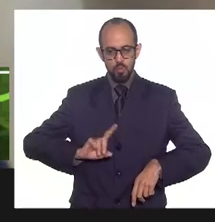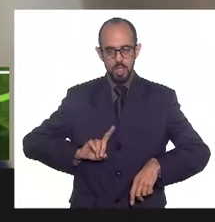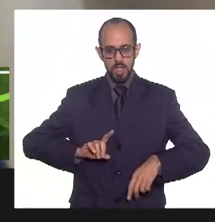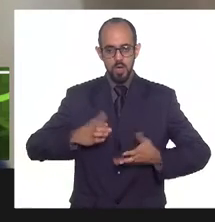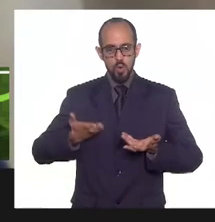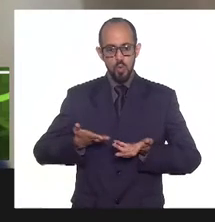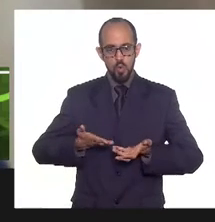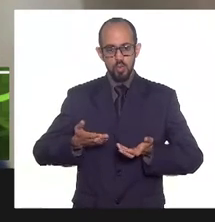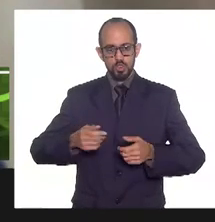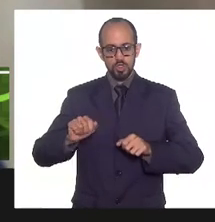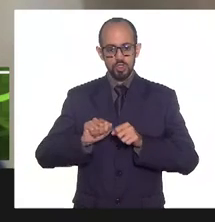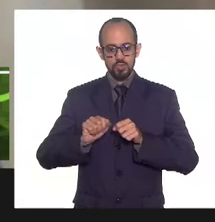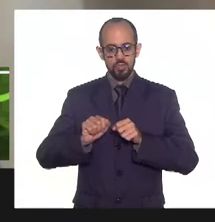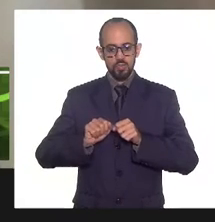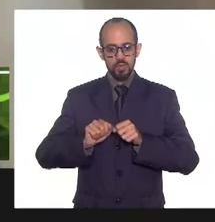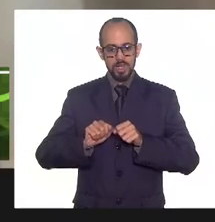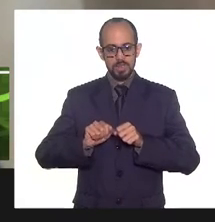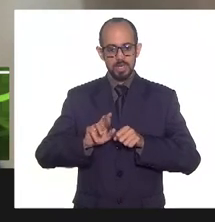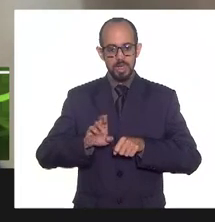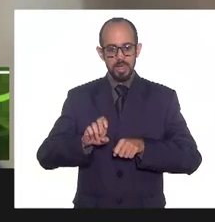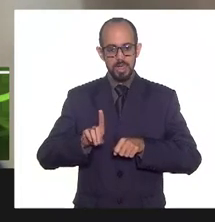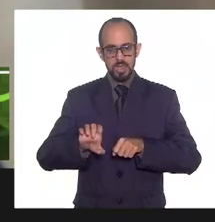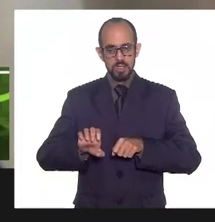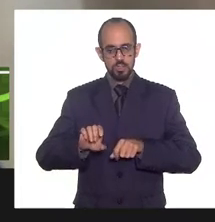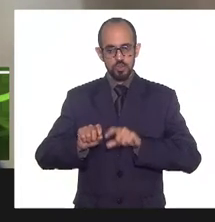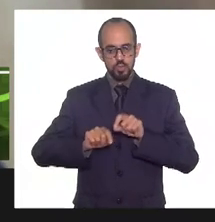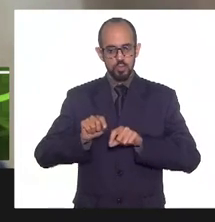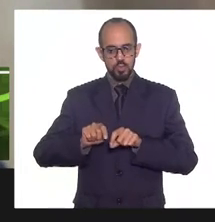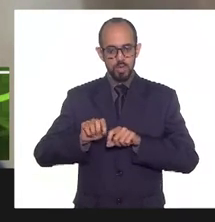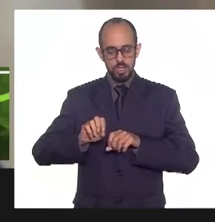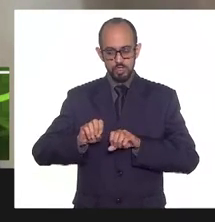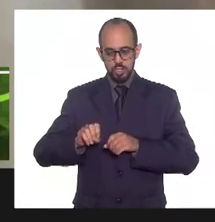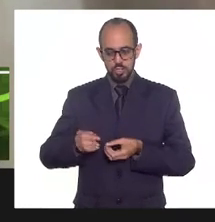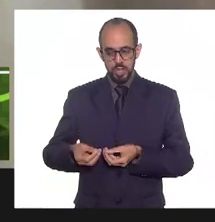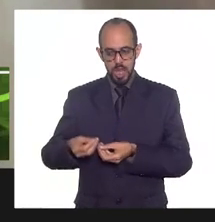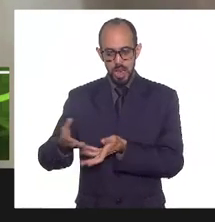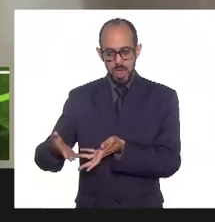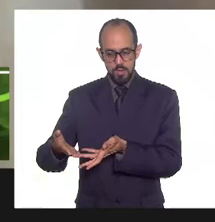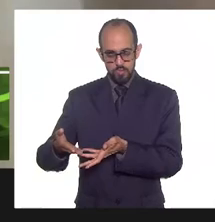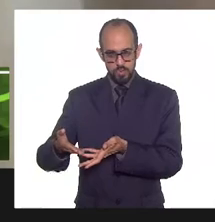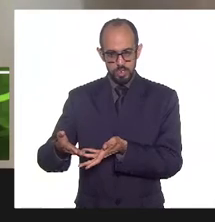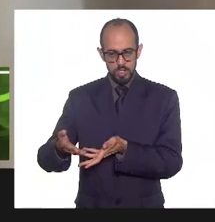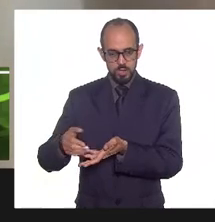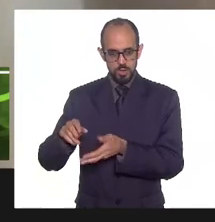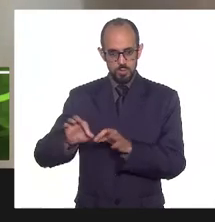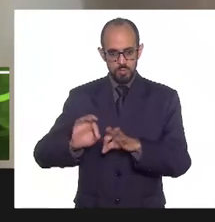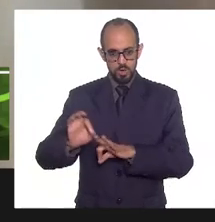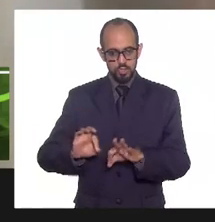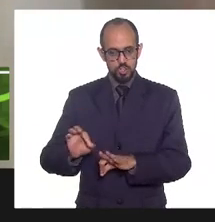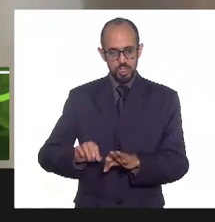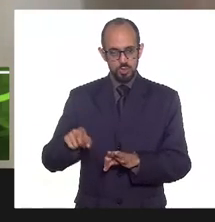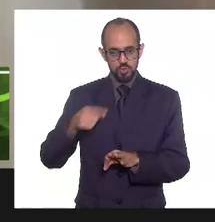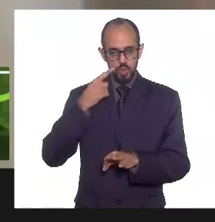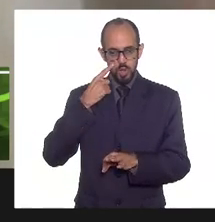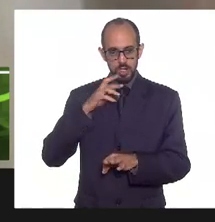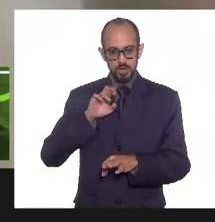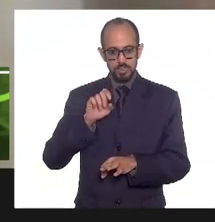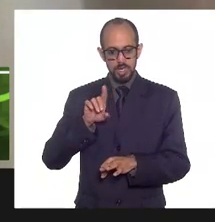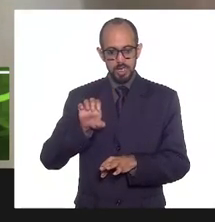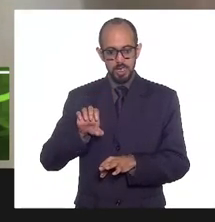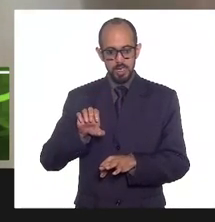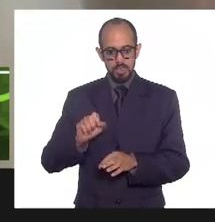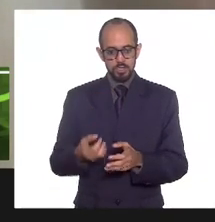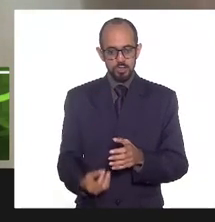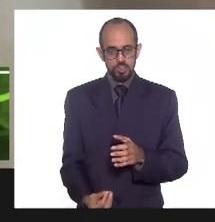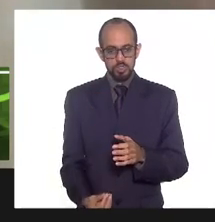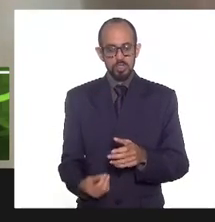vivemos a nossa rede nós levamos projetos o Instituto olhando olhando sua rede indica projetos e